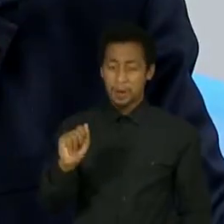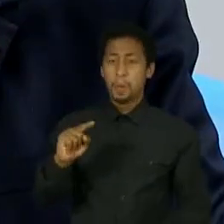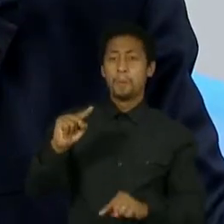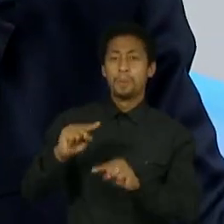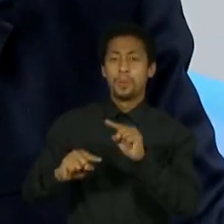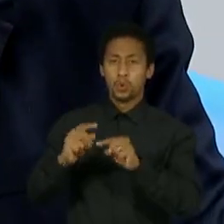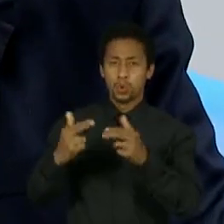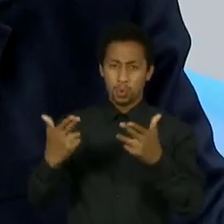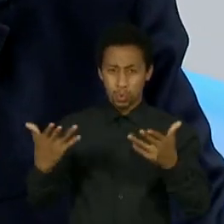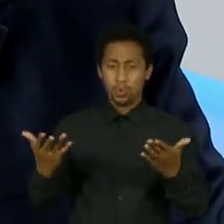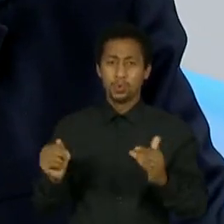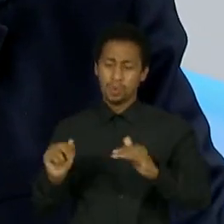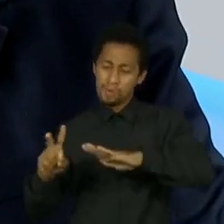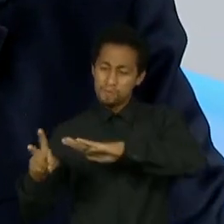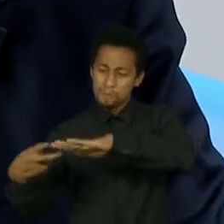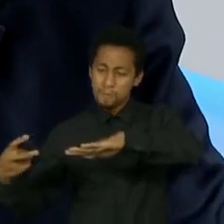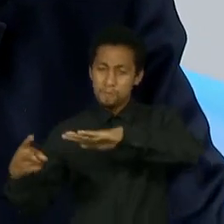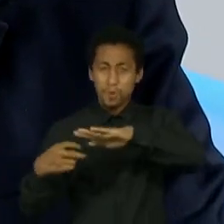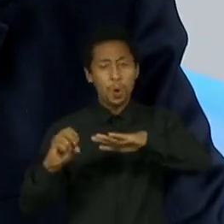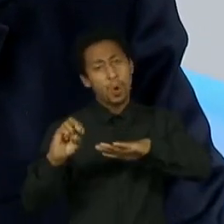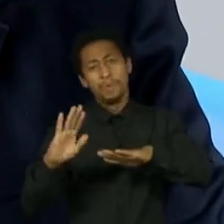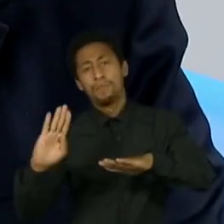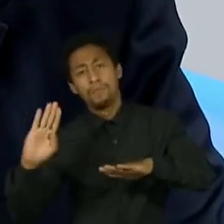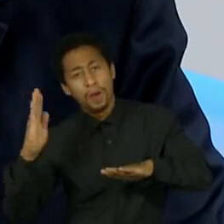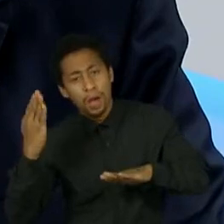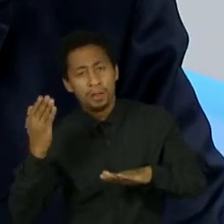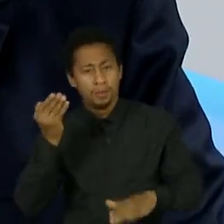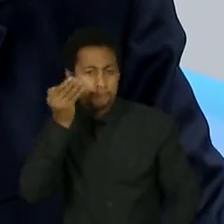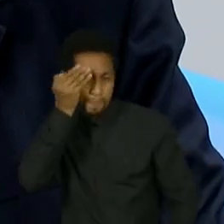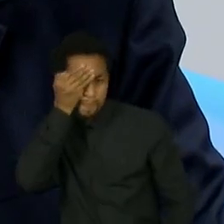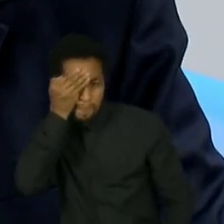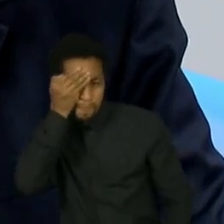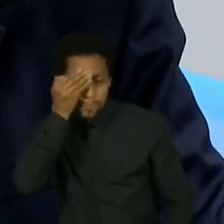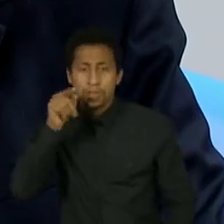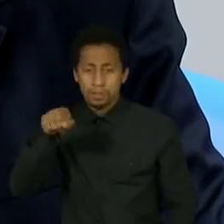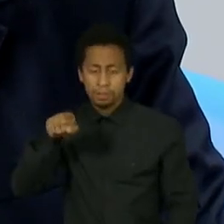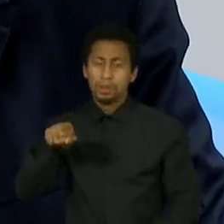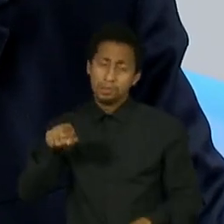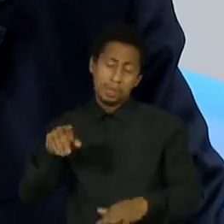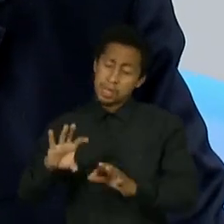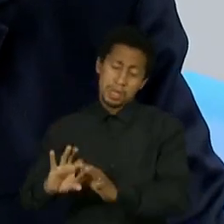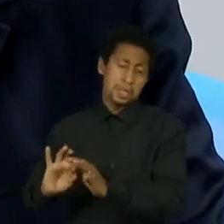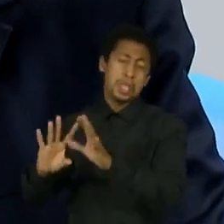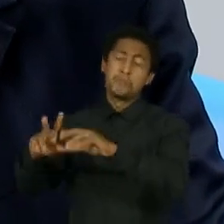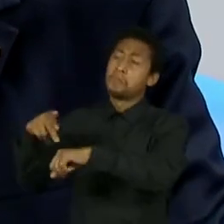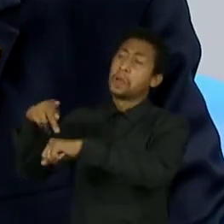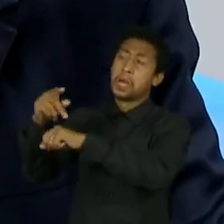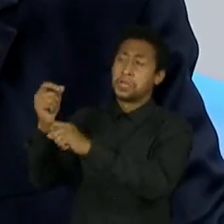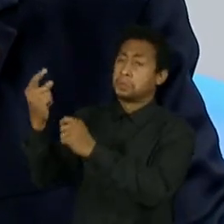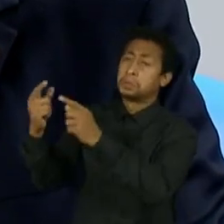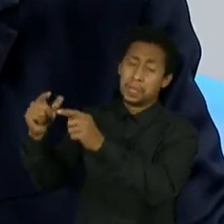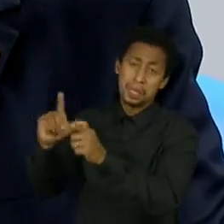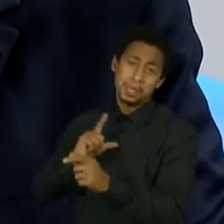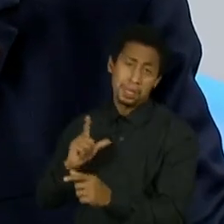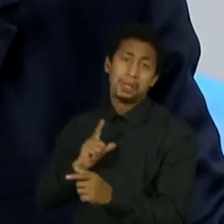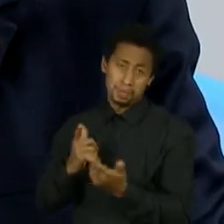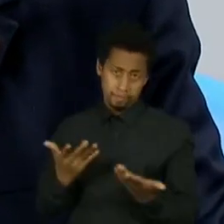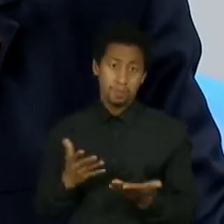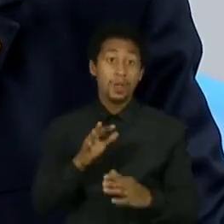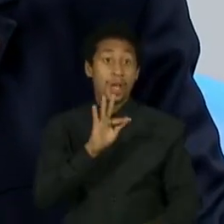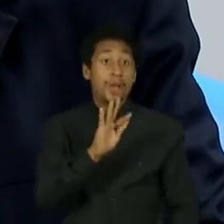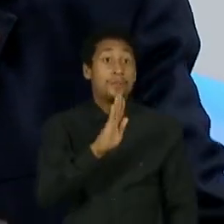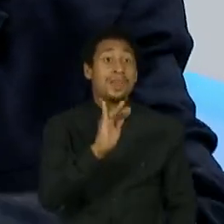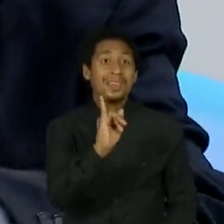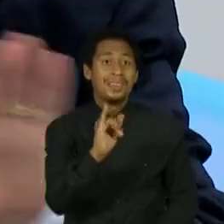ali me manifestei estava portanto manifestando esta preocupação e também para dizer que nós estamos efetivamente atentos a